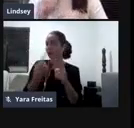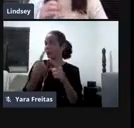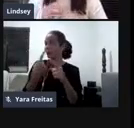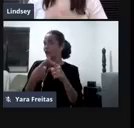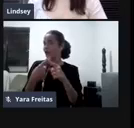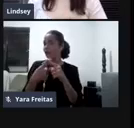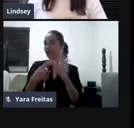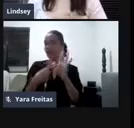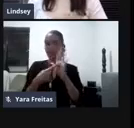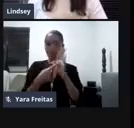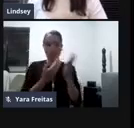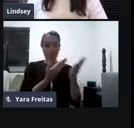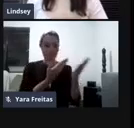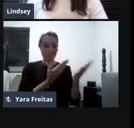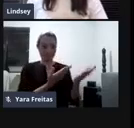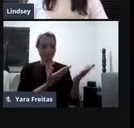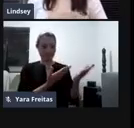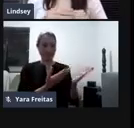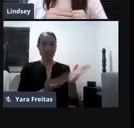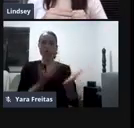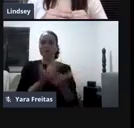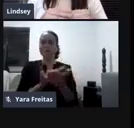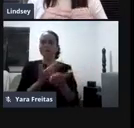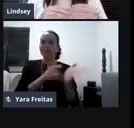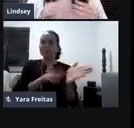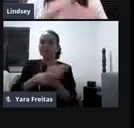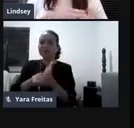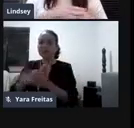estão demonstrando que